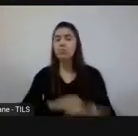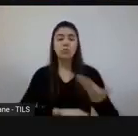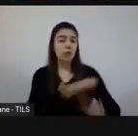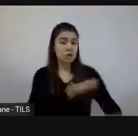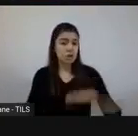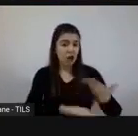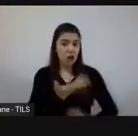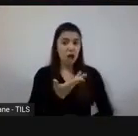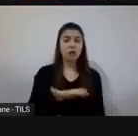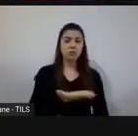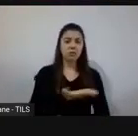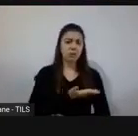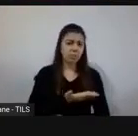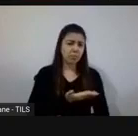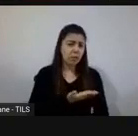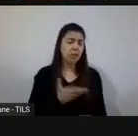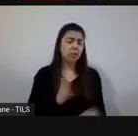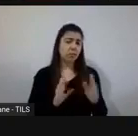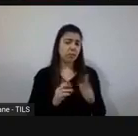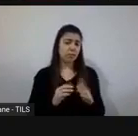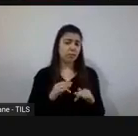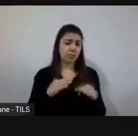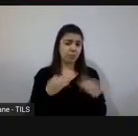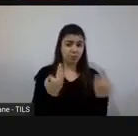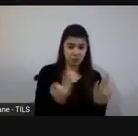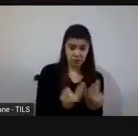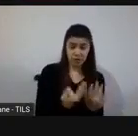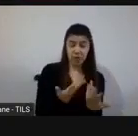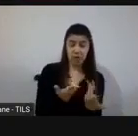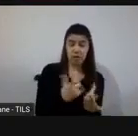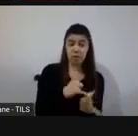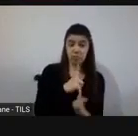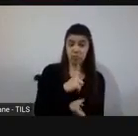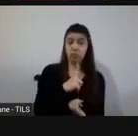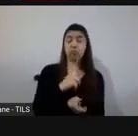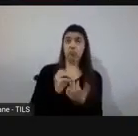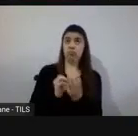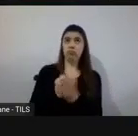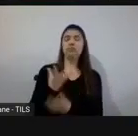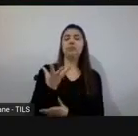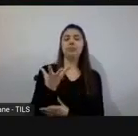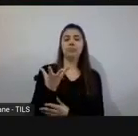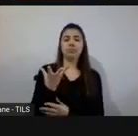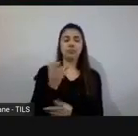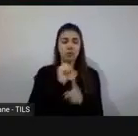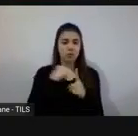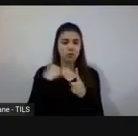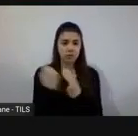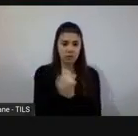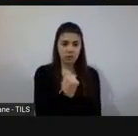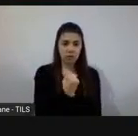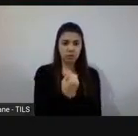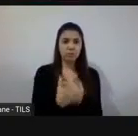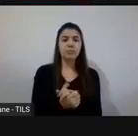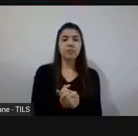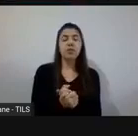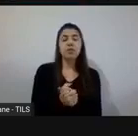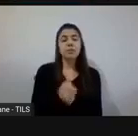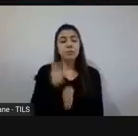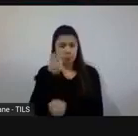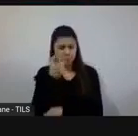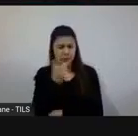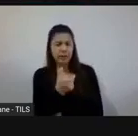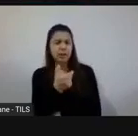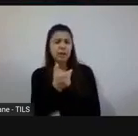Um efeito social muito grande, um efeito progressivo aqui. Então, a partir do momento que as meninas, foi muito interessante quando surgiu